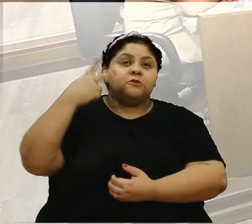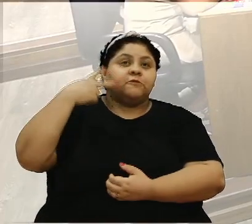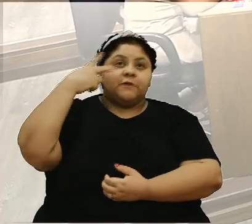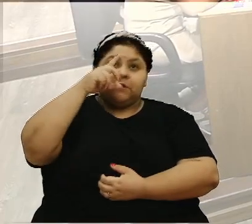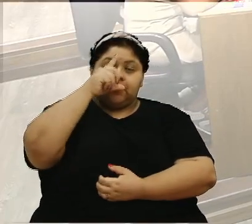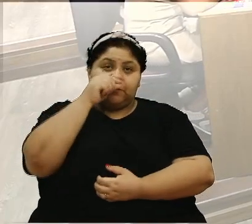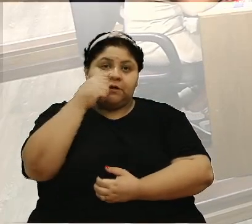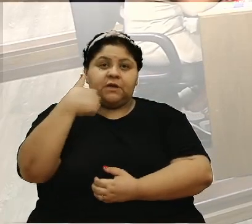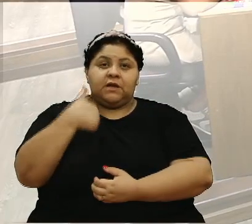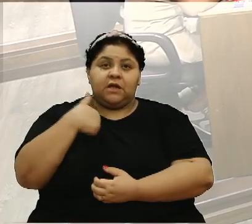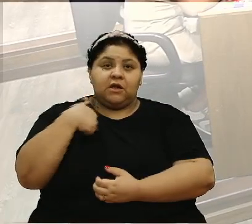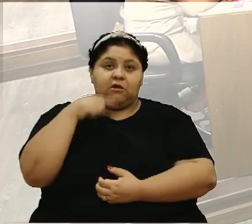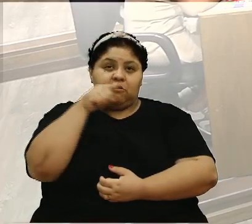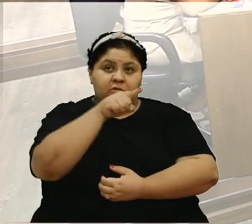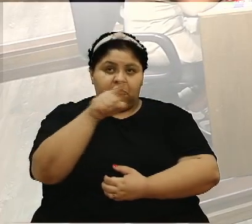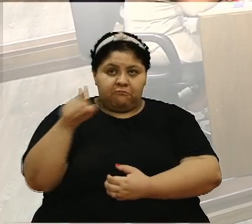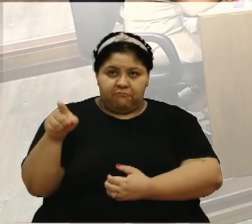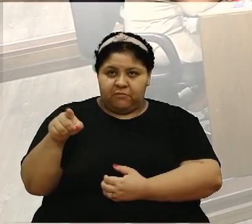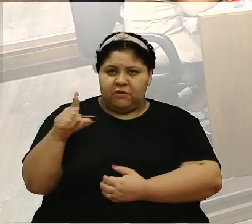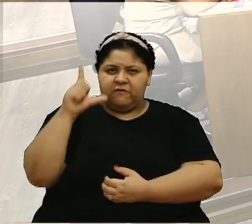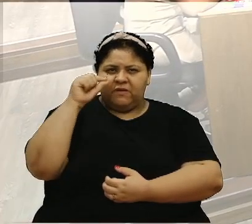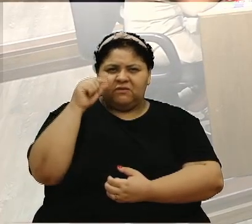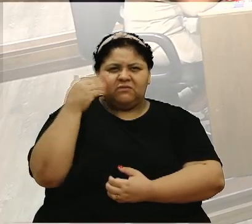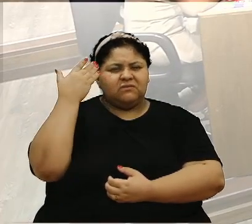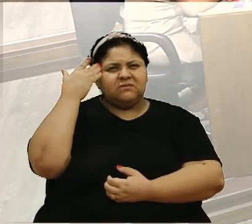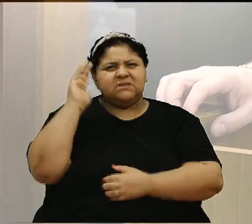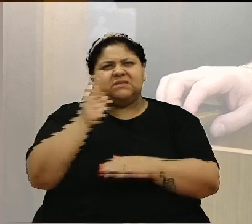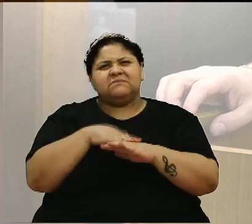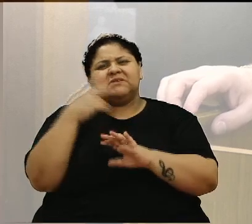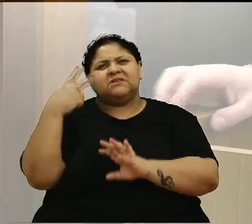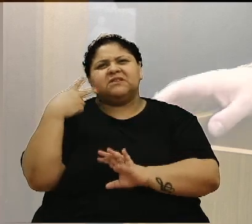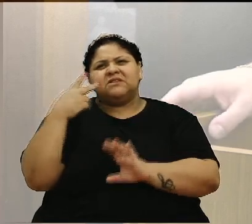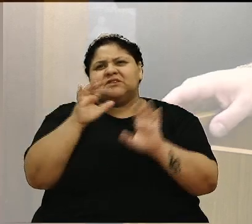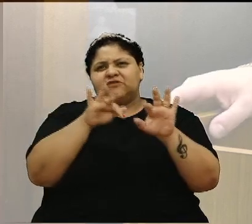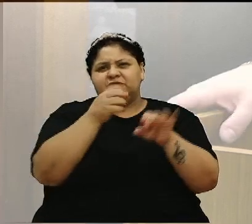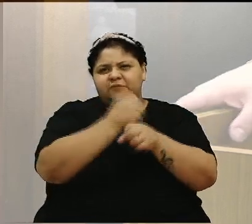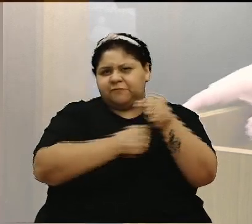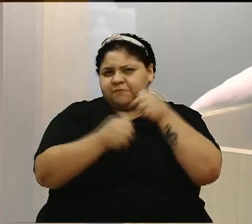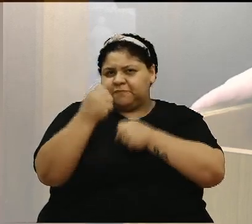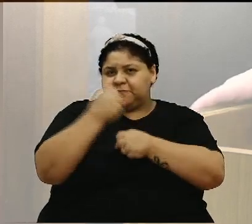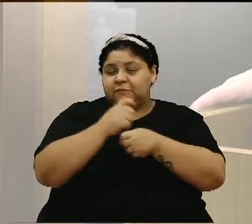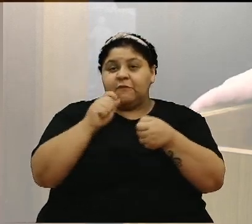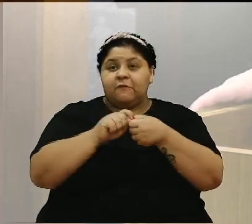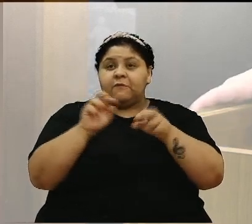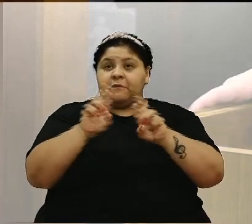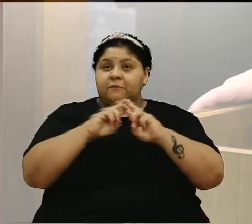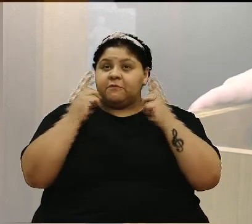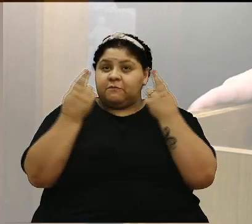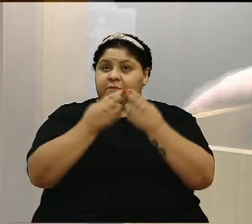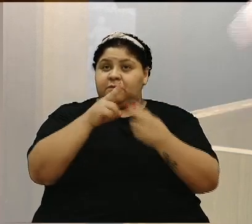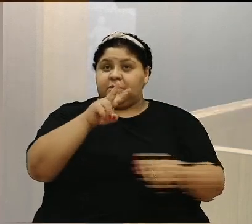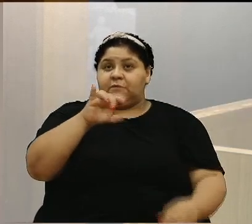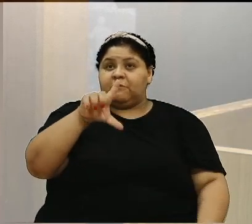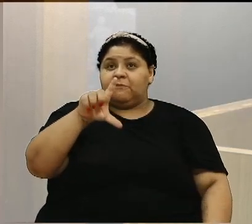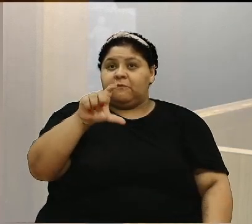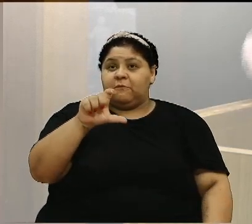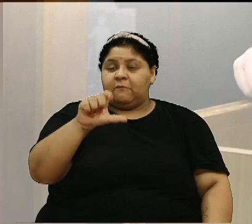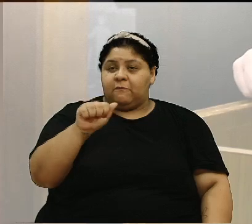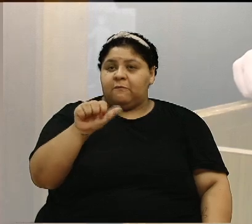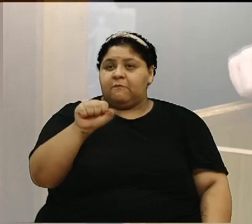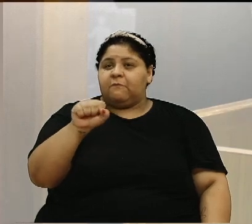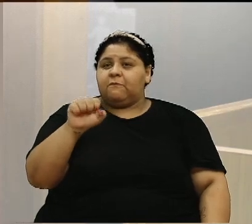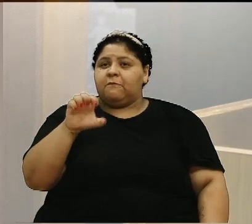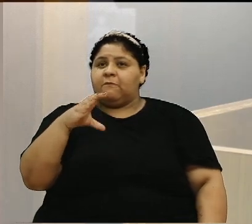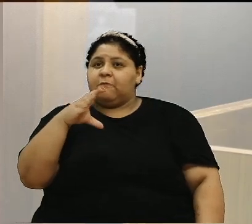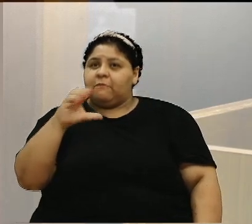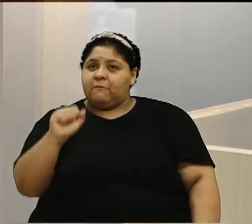tanto eu, o senhor, vereador Scalco, não sei se tinha mais algum vereador, final do ano passado fizemos uma reunião na Vila Seca, onde o comandante do